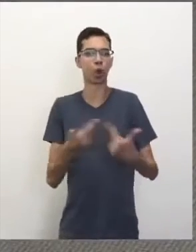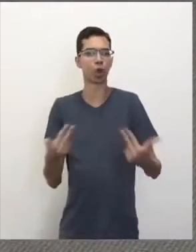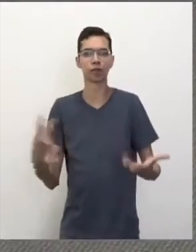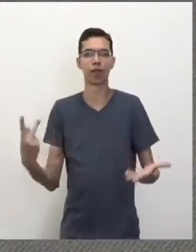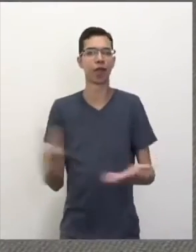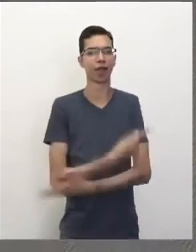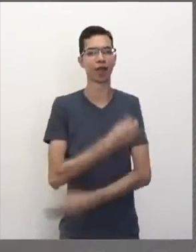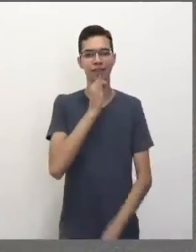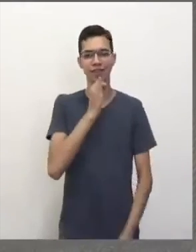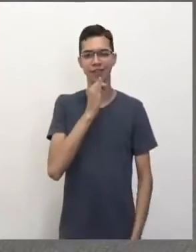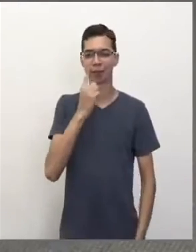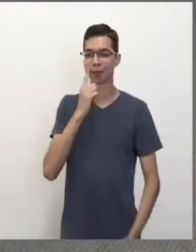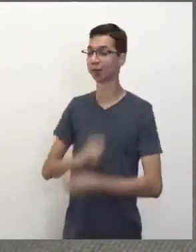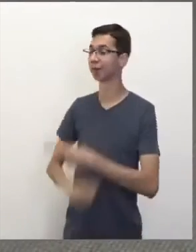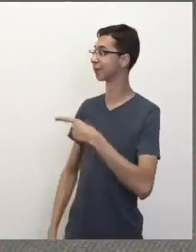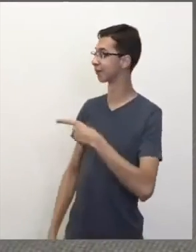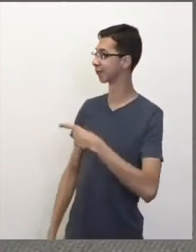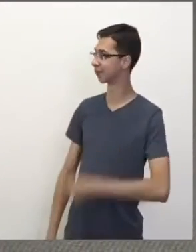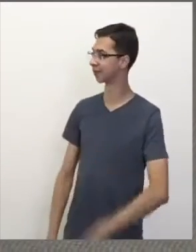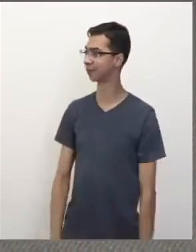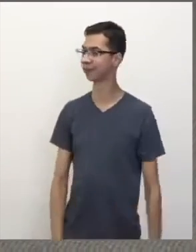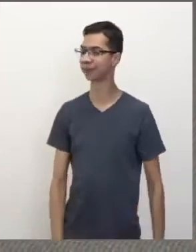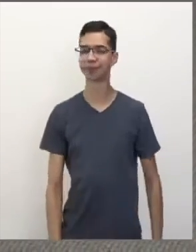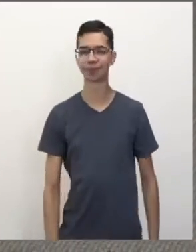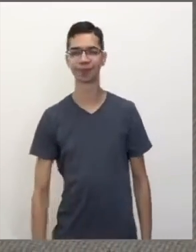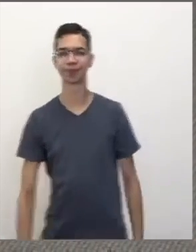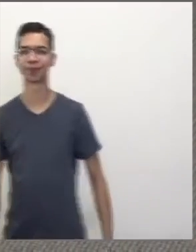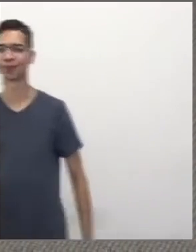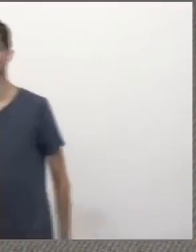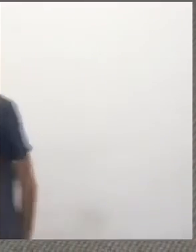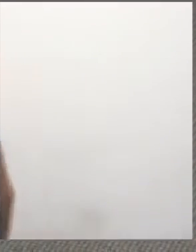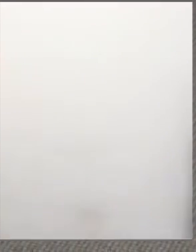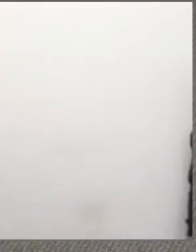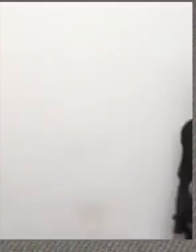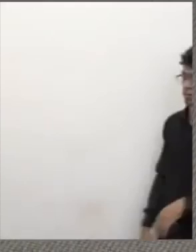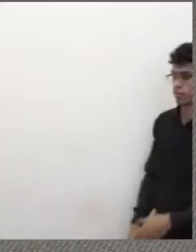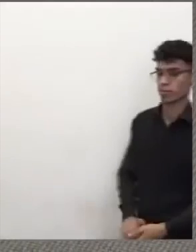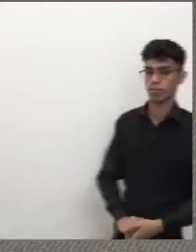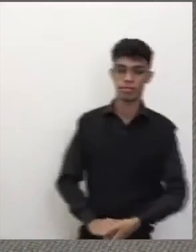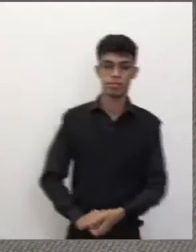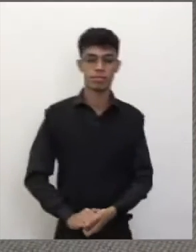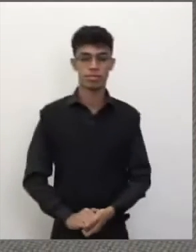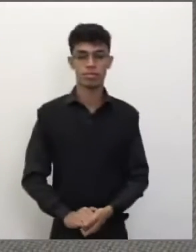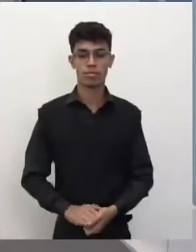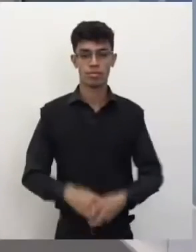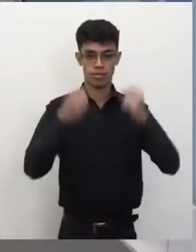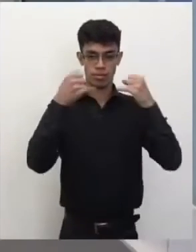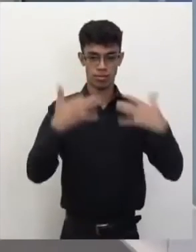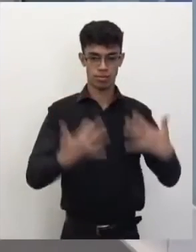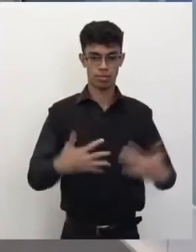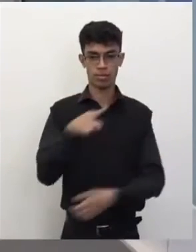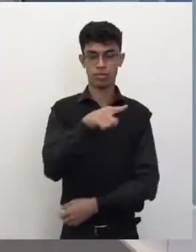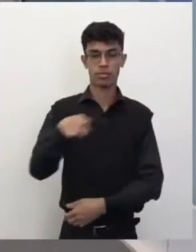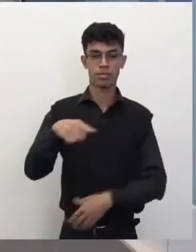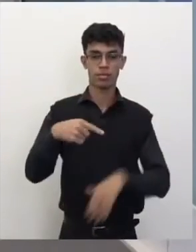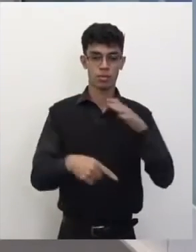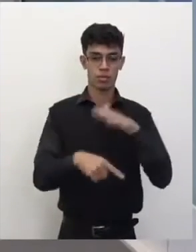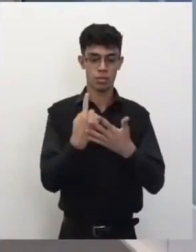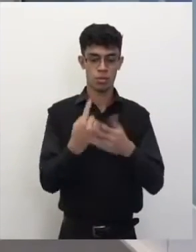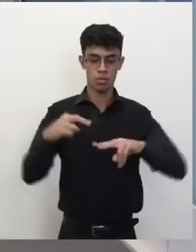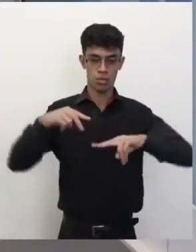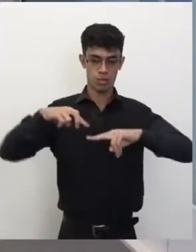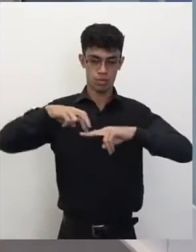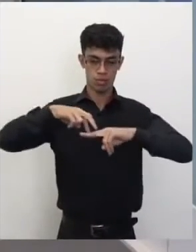trouxe um skate aqui hoje, né? Então eu tô aqui com um skate. A ideia é a seguinte, eu quero explicar algumas coisas para você. Primeiro eu vou me posicionar aqui em cima